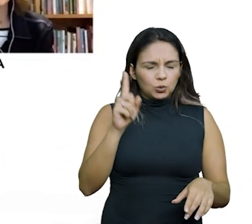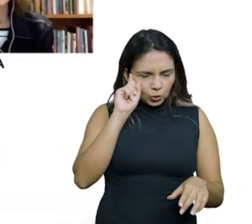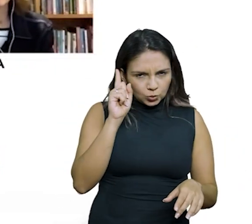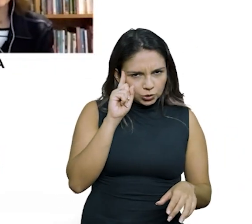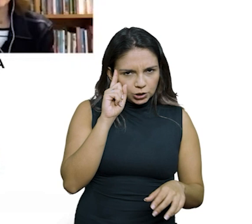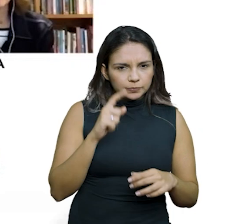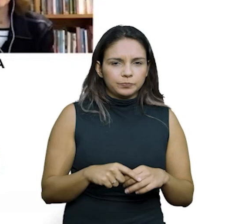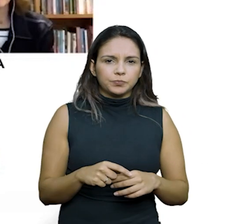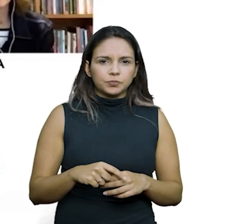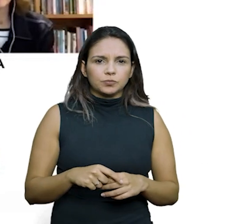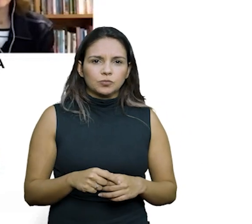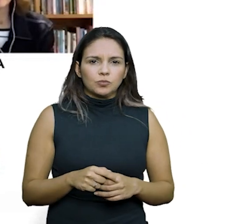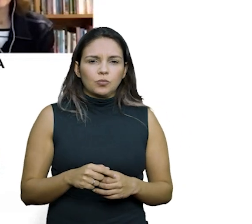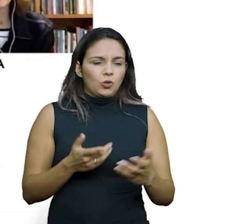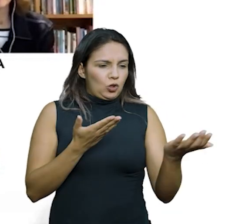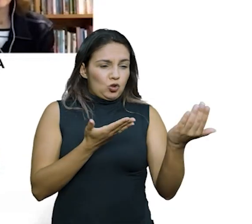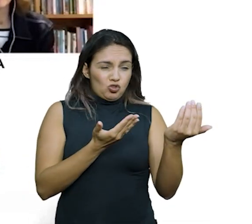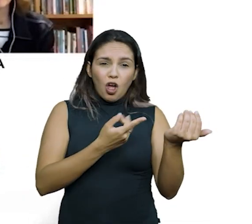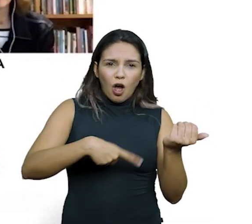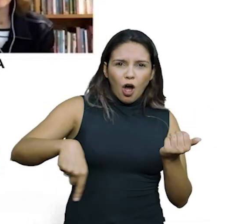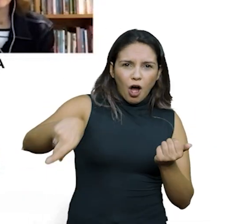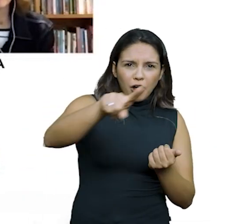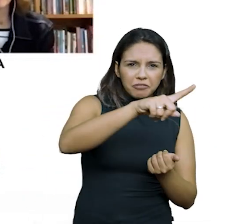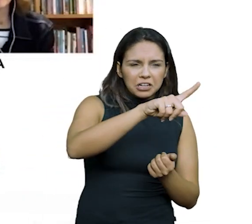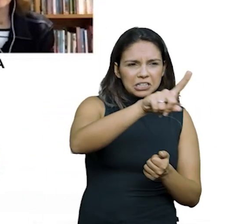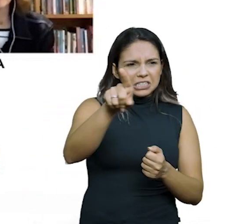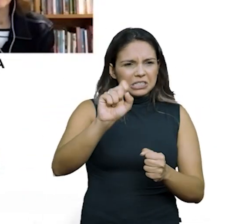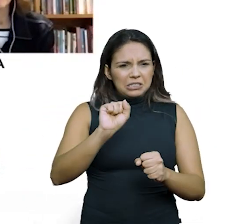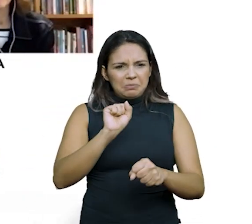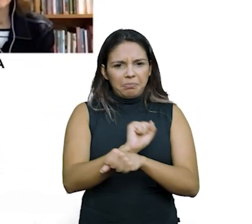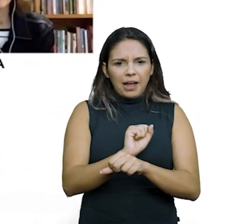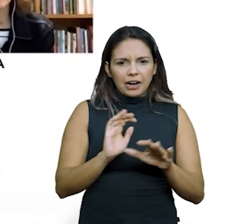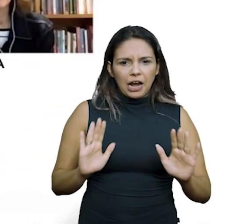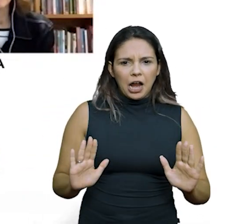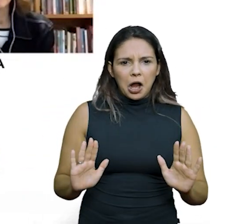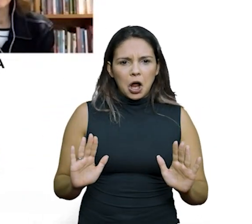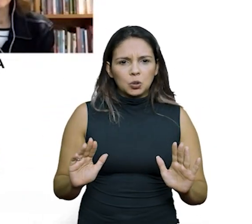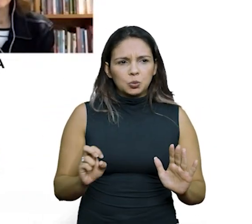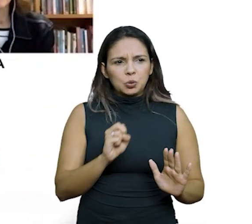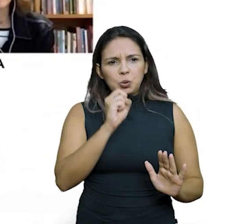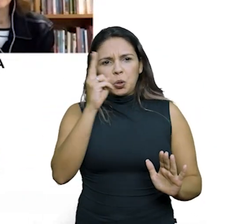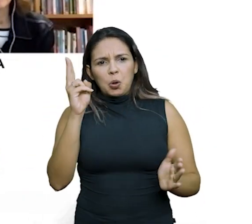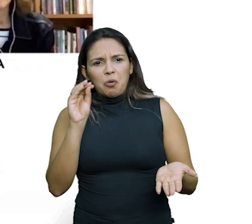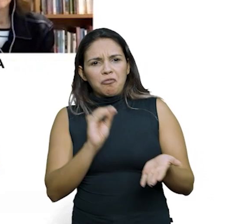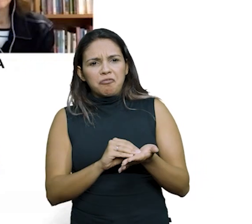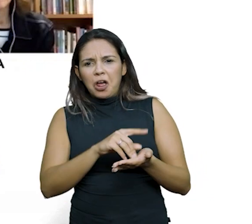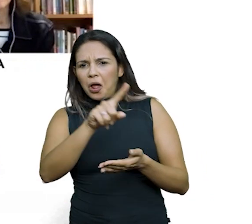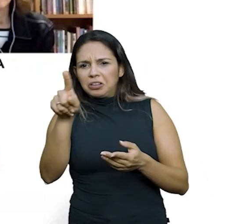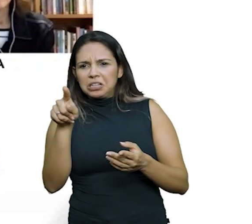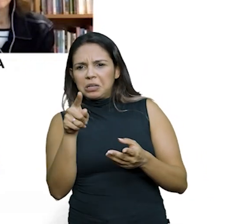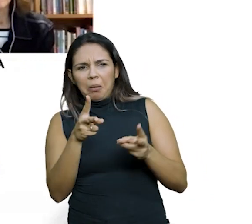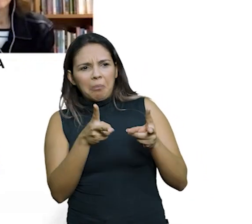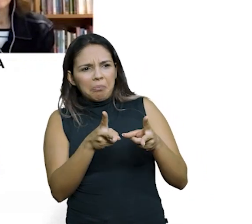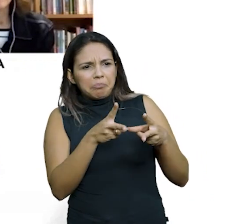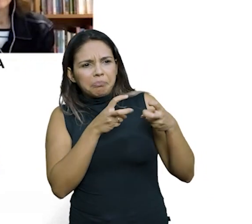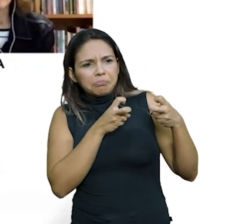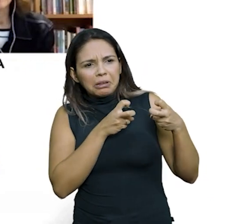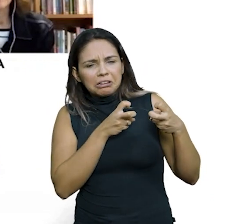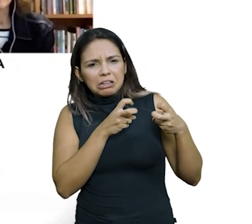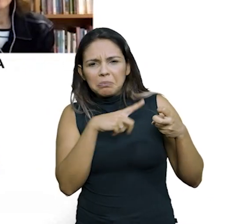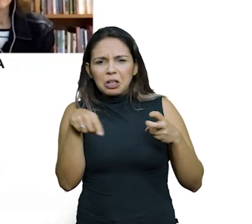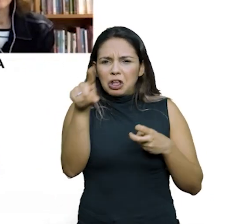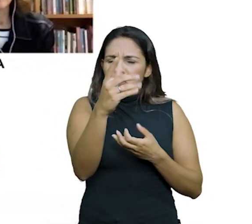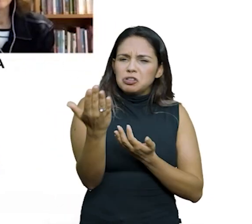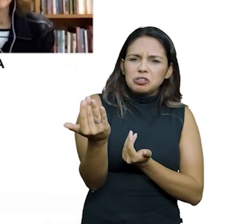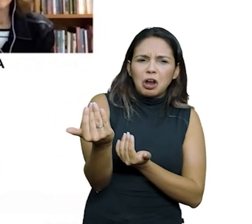jovens, eu não sei se há uma paralisia ou se há uma falta de percepção da grandiosidade de tudo, mas, no geral, eles